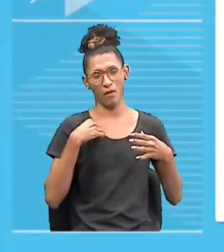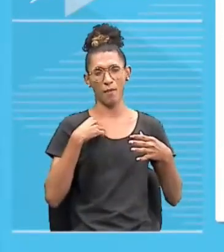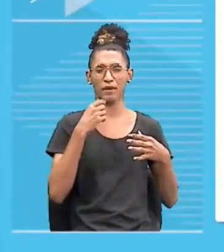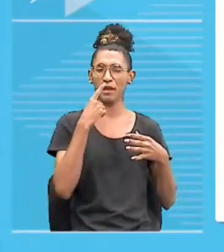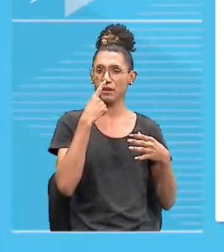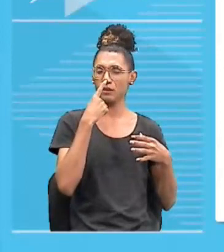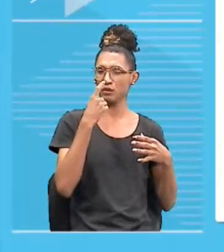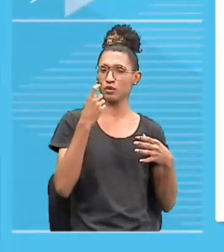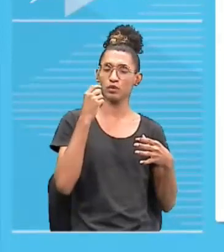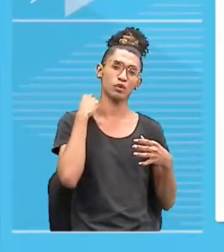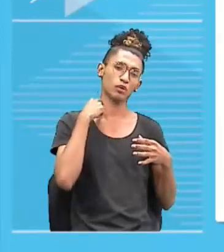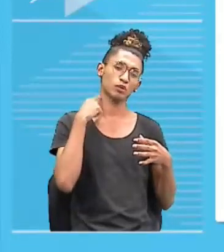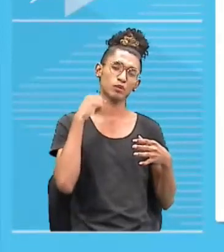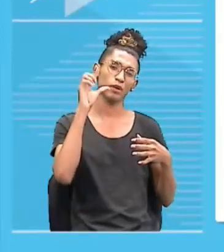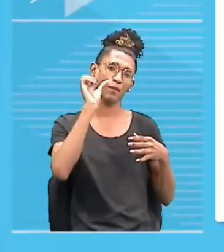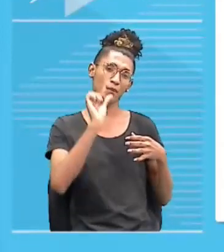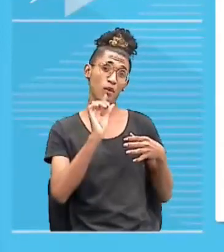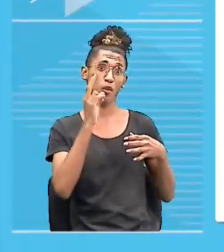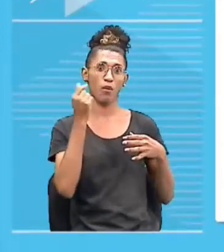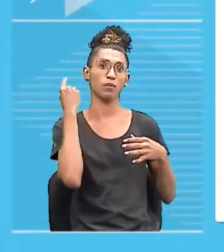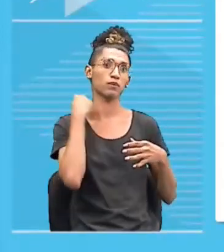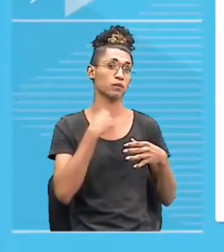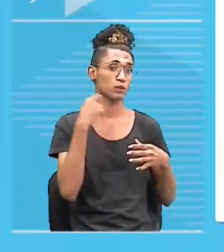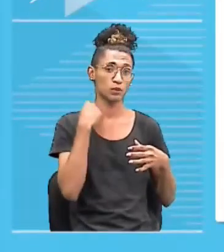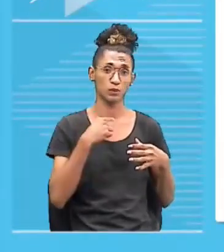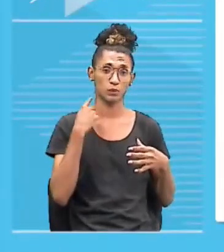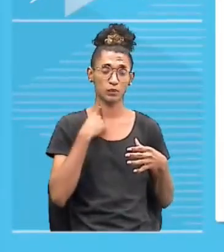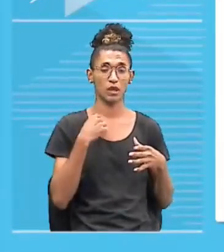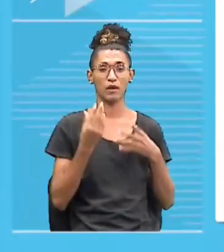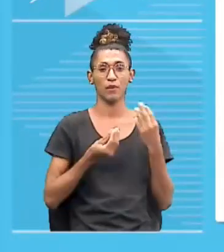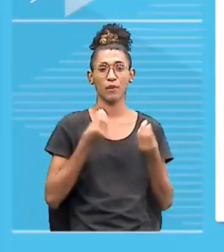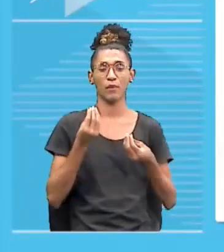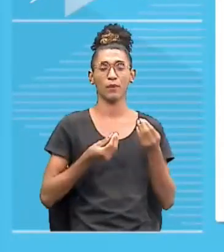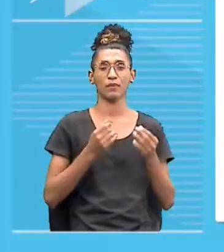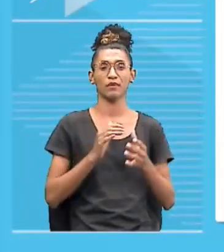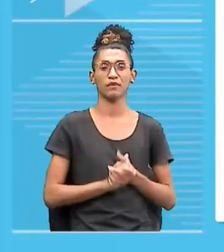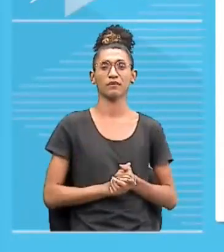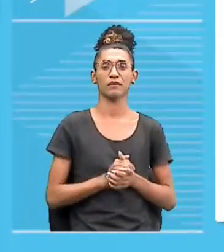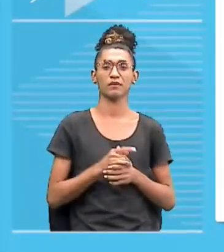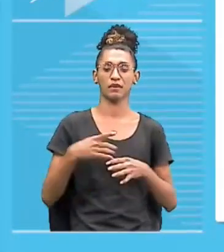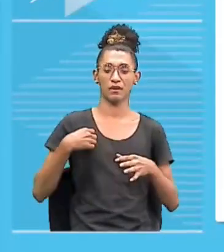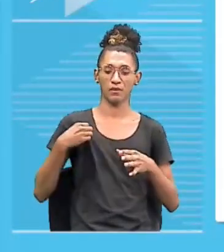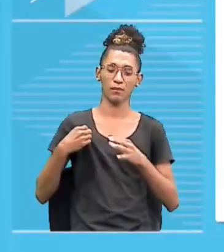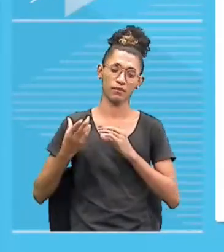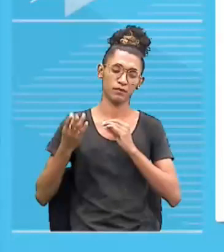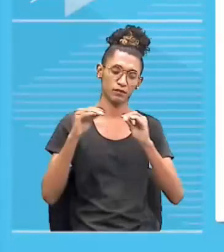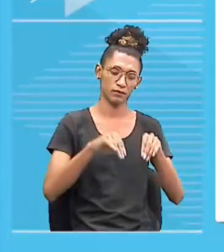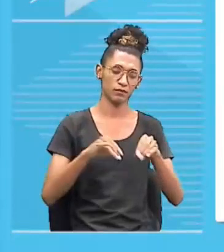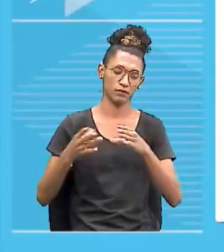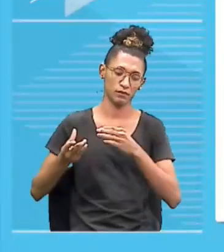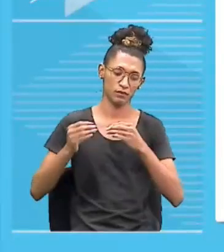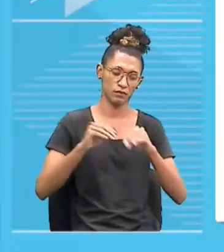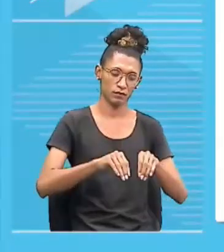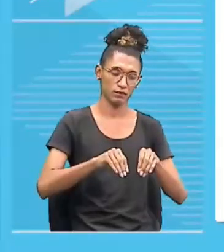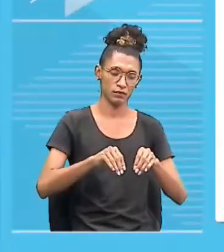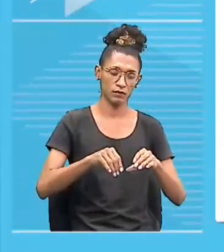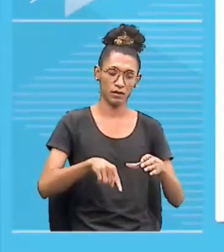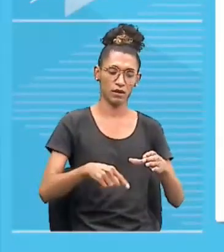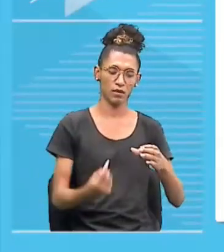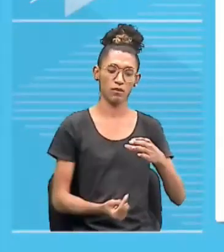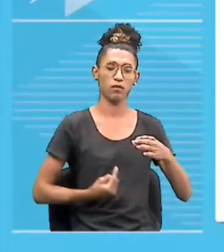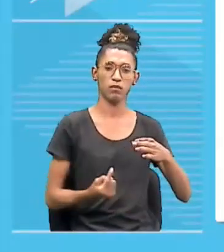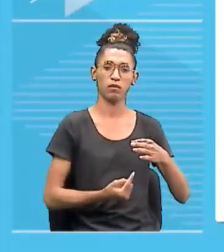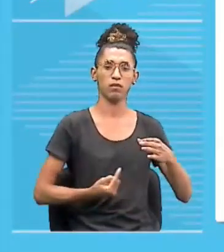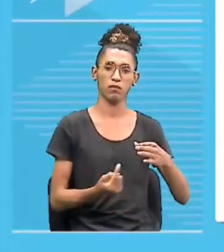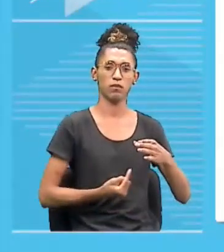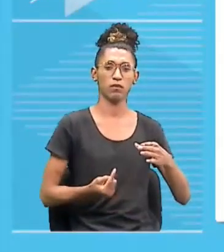suja, muito suja, e aí você escolhe, e aí você deixa lá ela